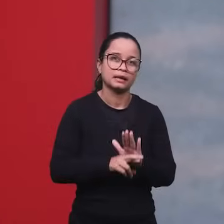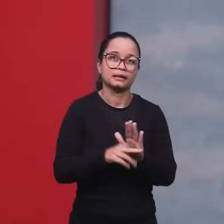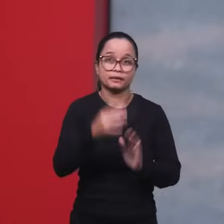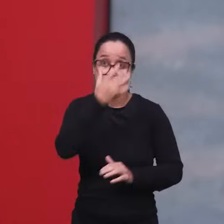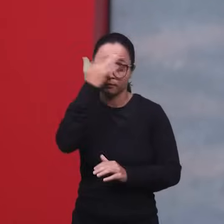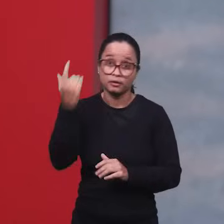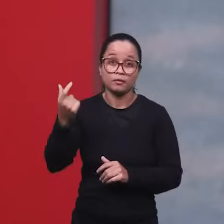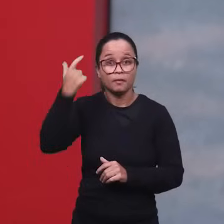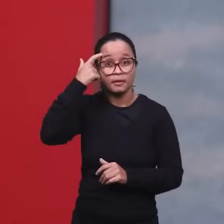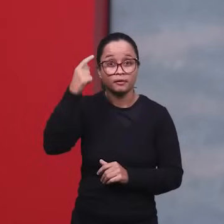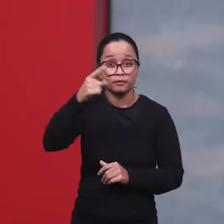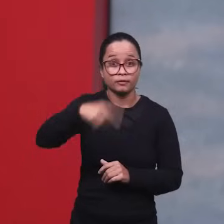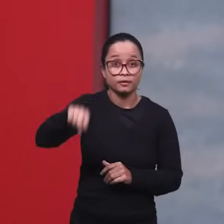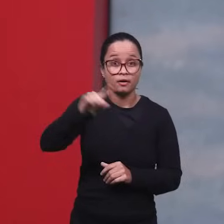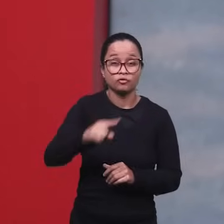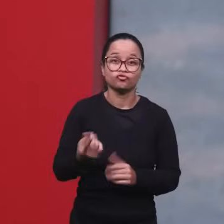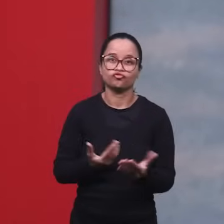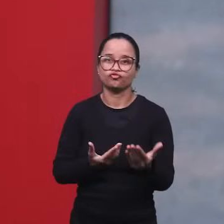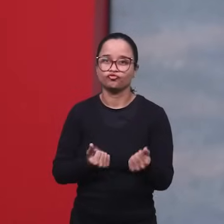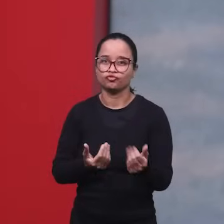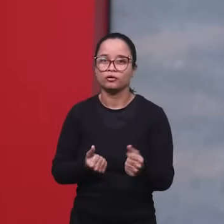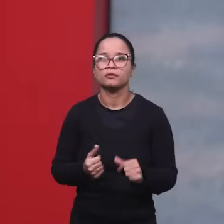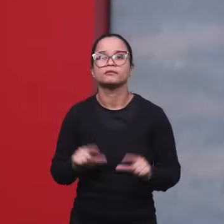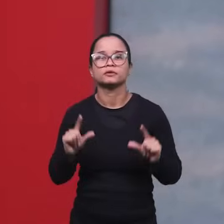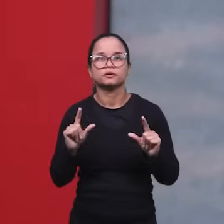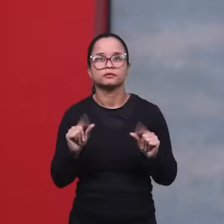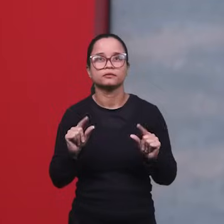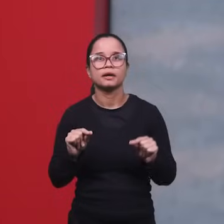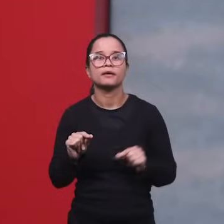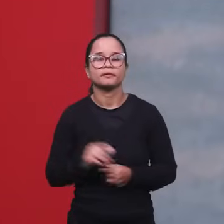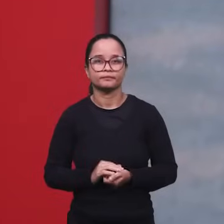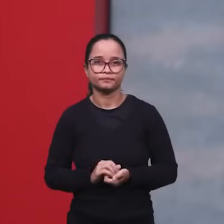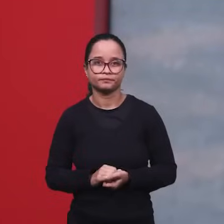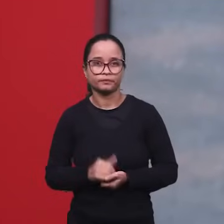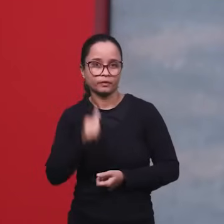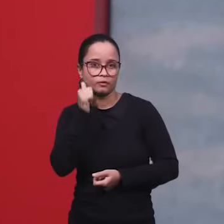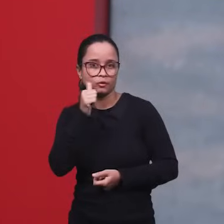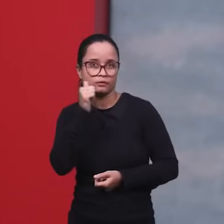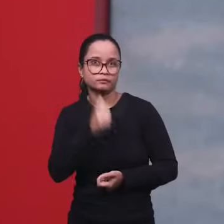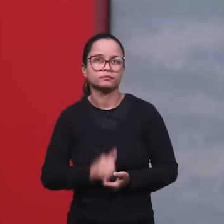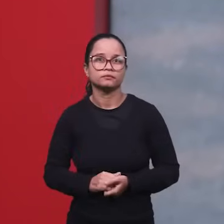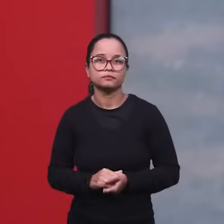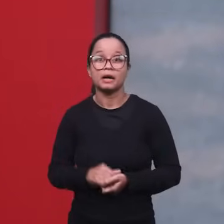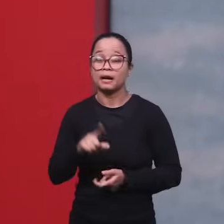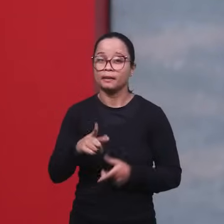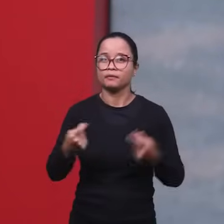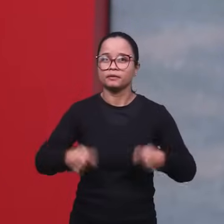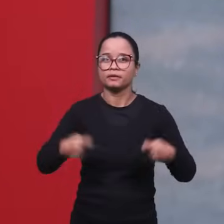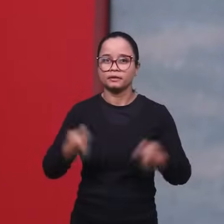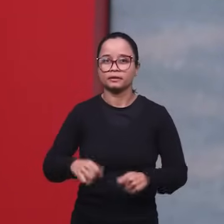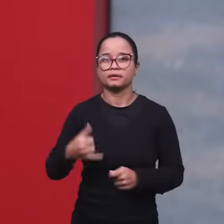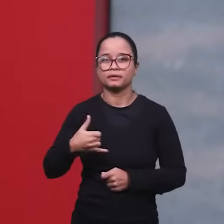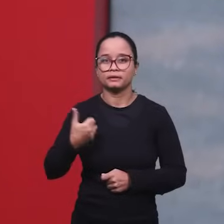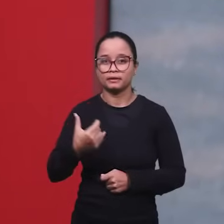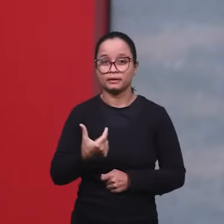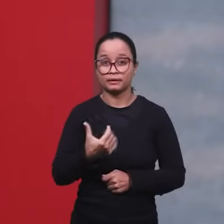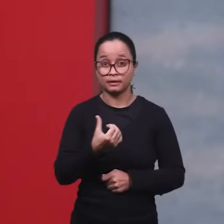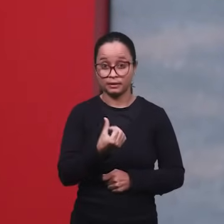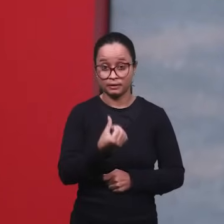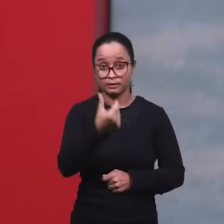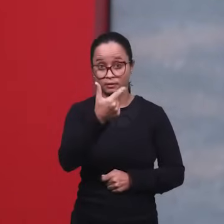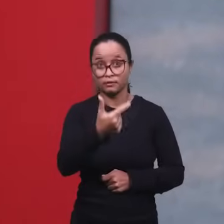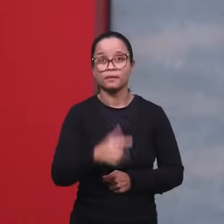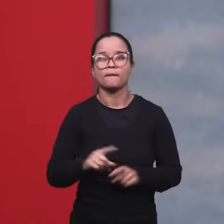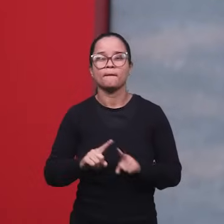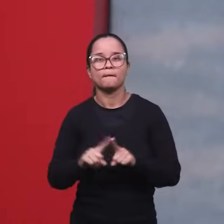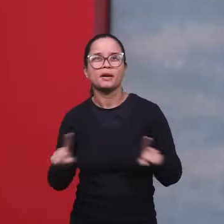vamos pensar em vocês, jovem, no futuro, o que vai valer? Para a mulher, ela precisa ter pelo menos 62 anos, mas